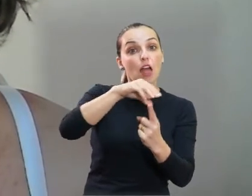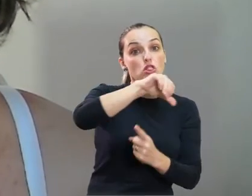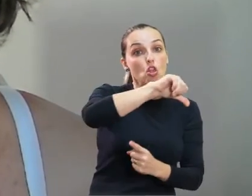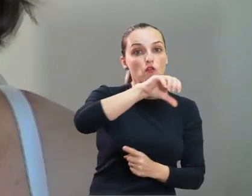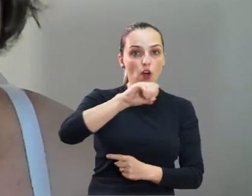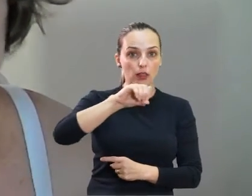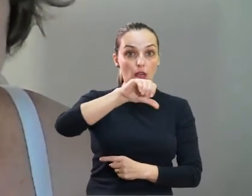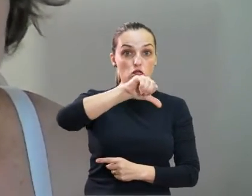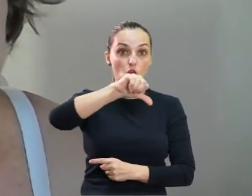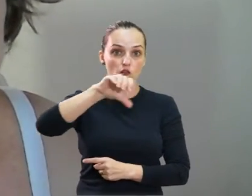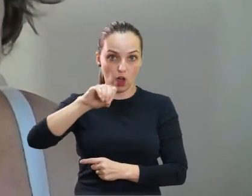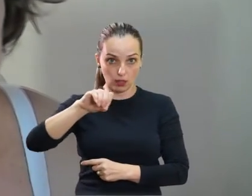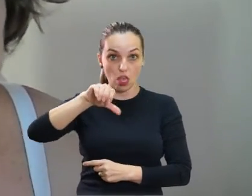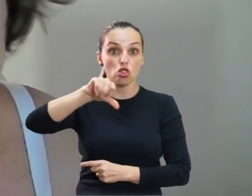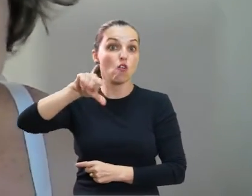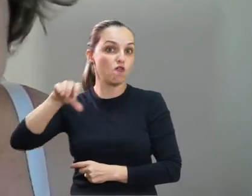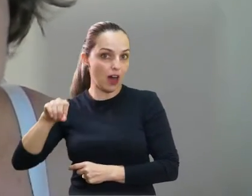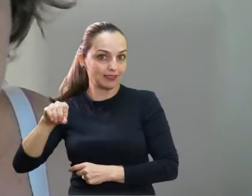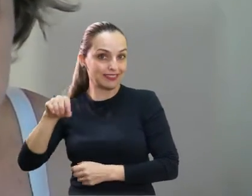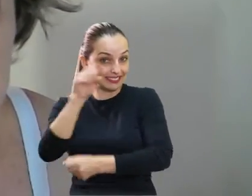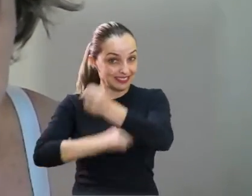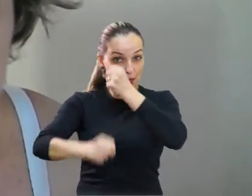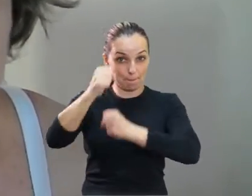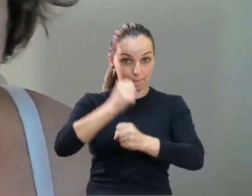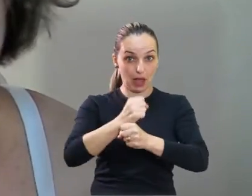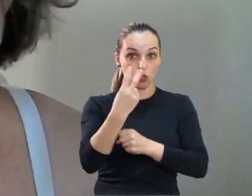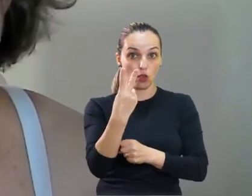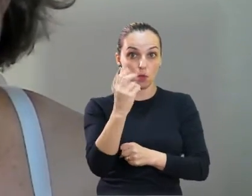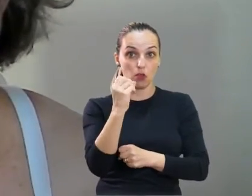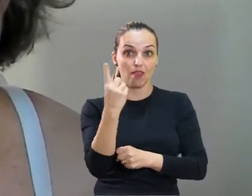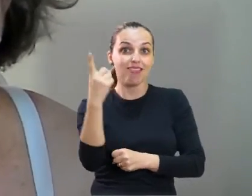90-90-90, né? Que a partir de 2017,